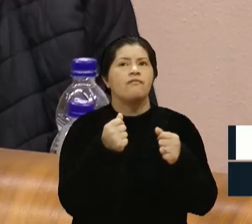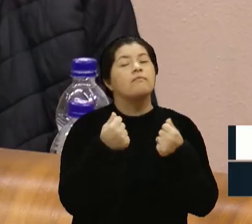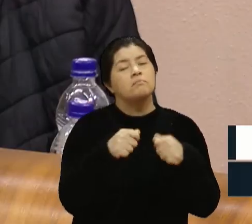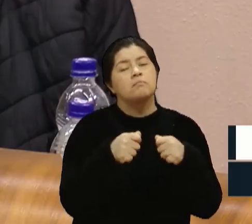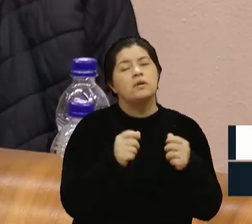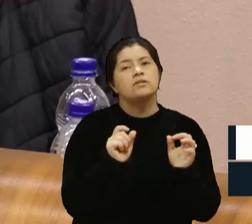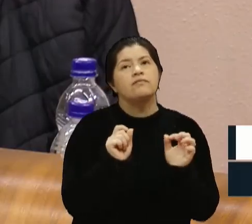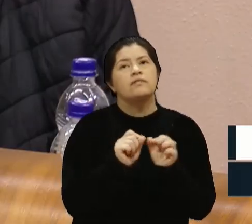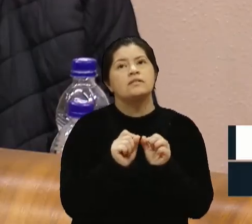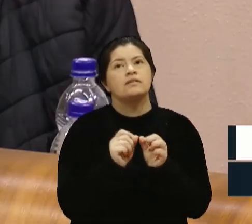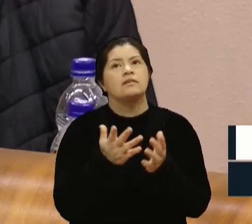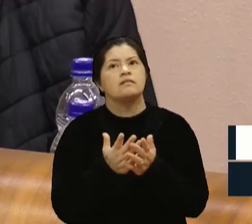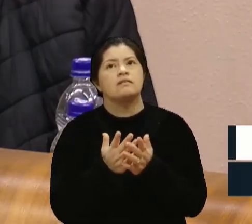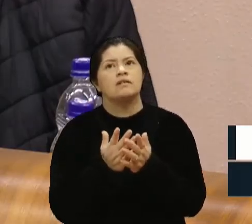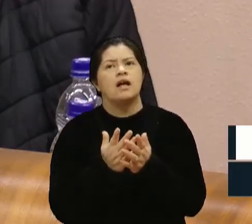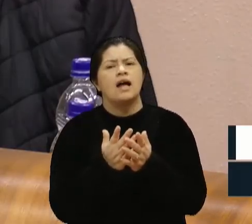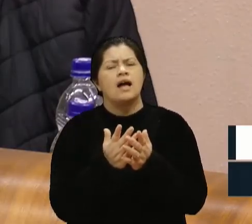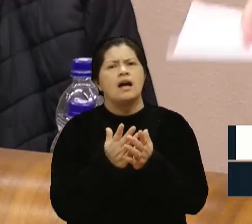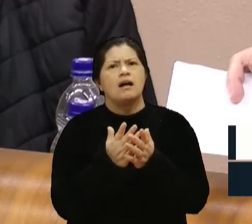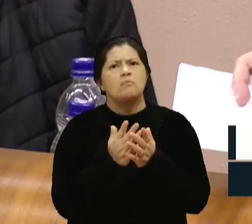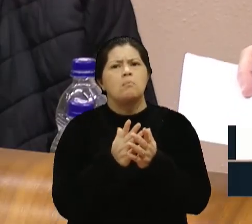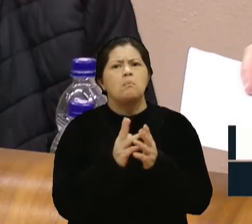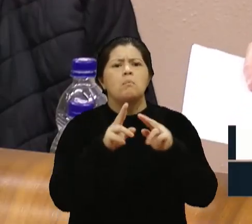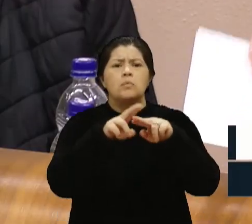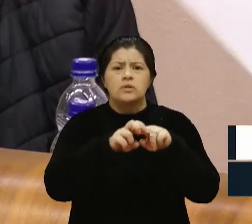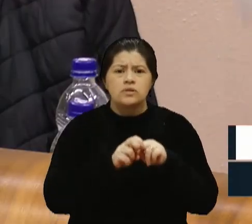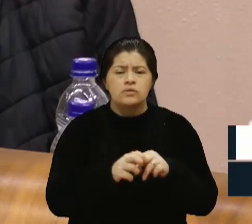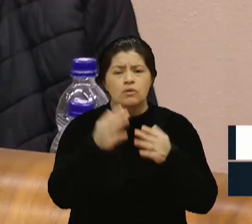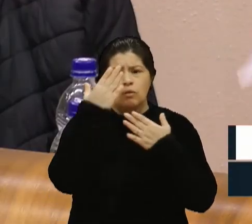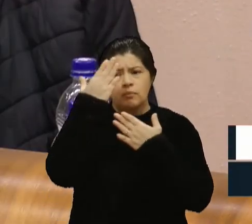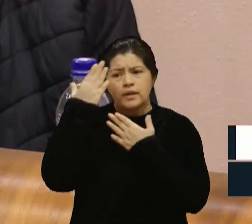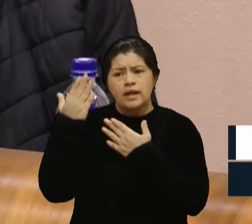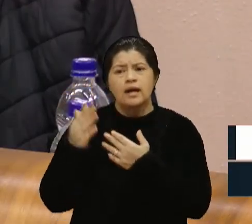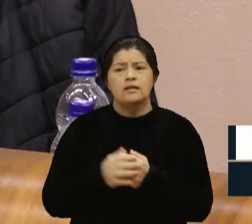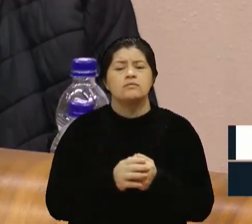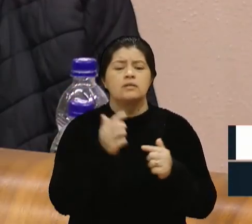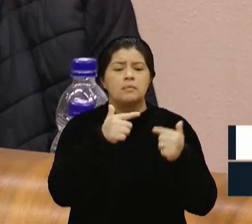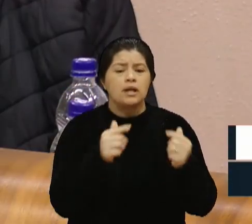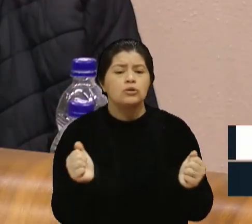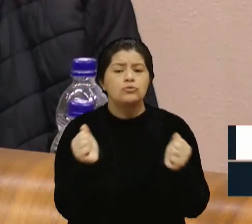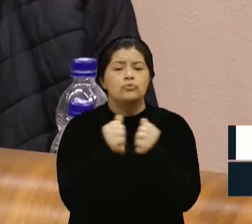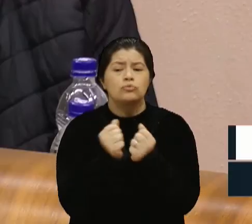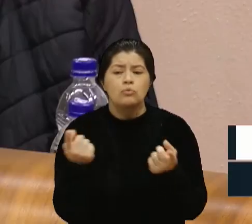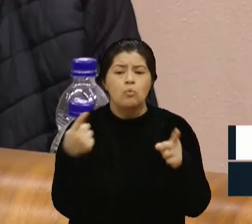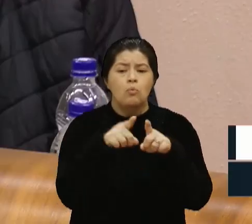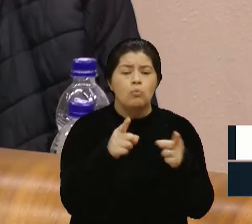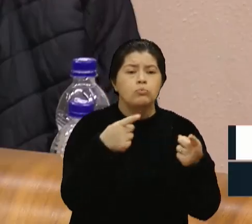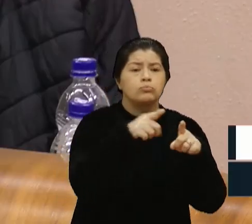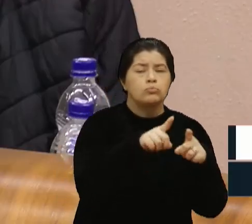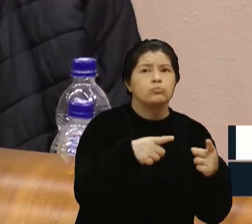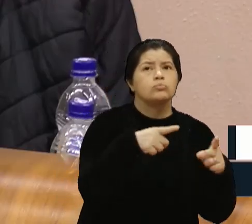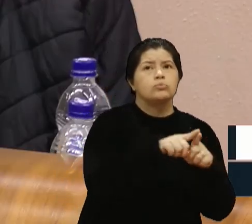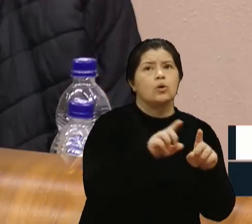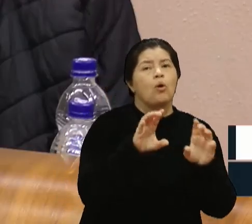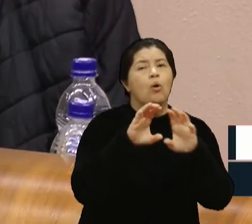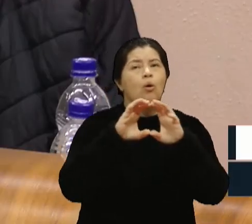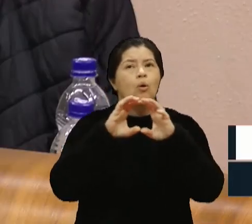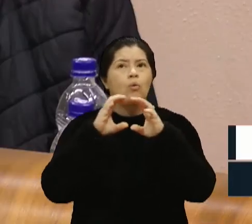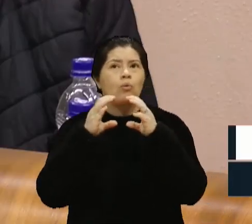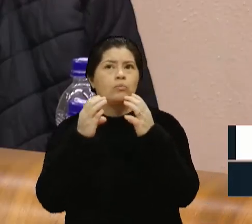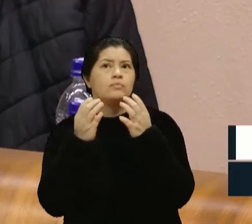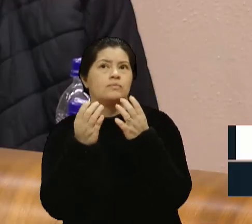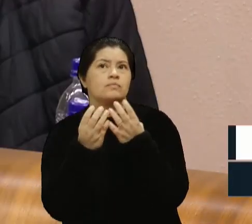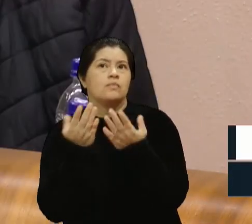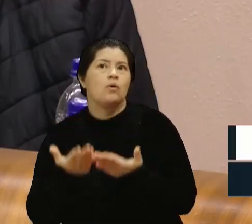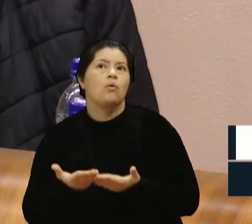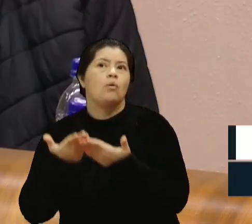nós estamos trabalhando muito fortemente com toda a rede. Por isso que eu agradeci a Câmara de Vereadores ter uma comissão de assistência